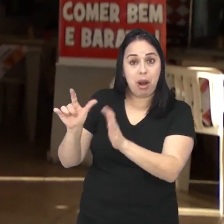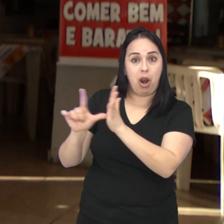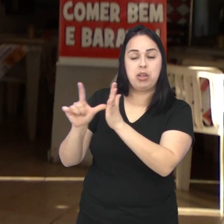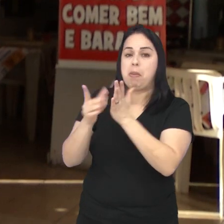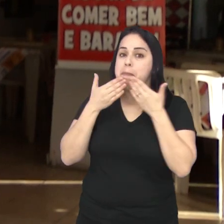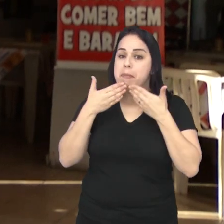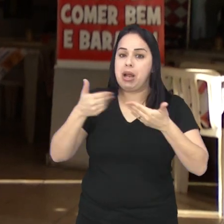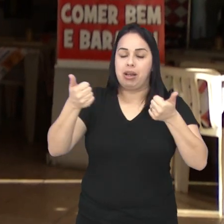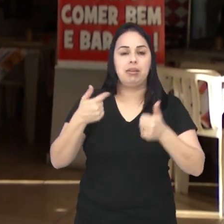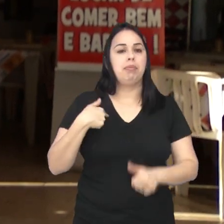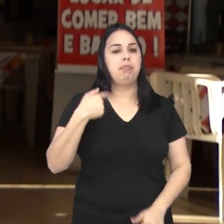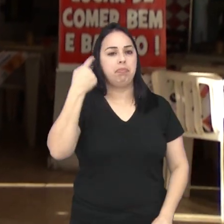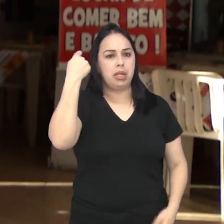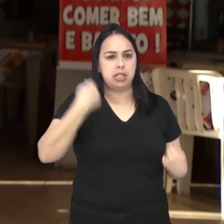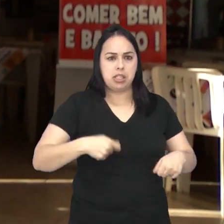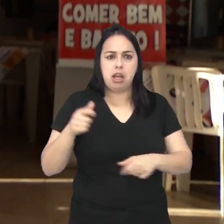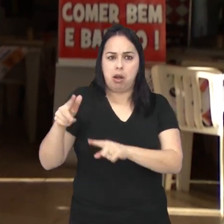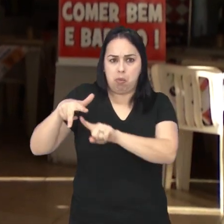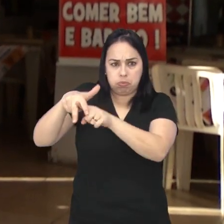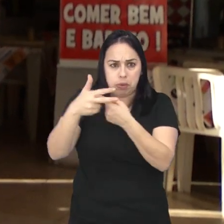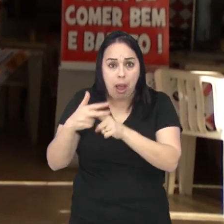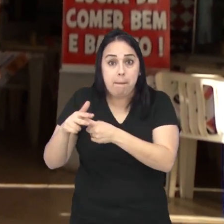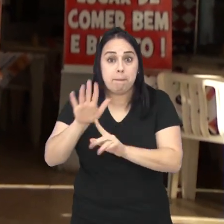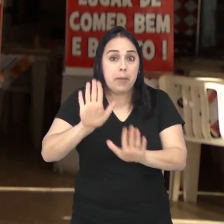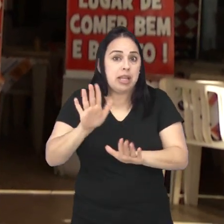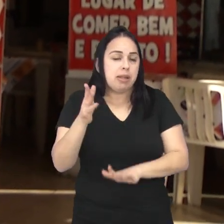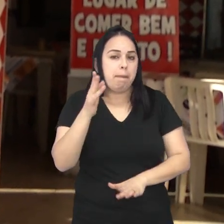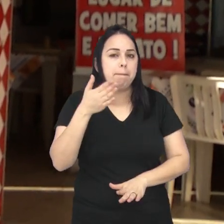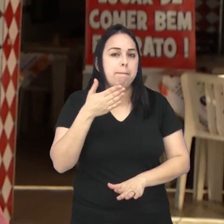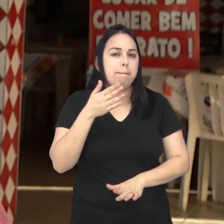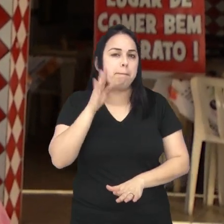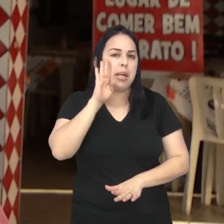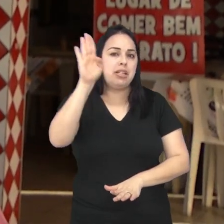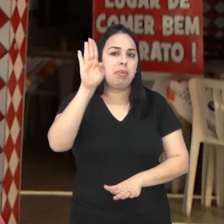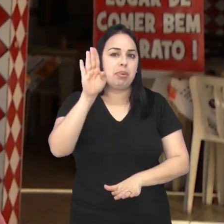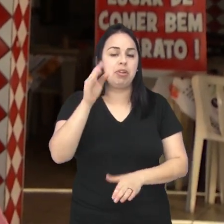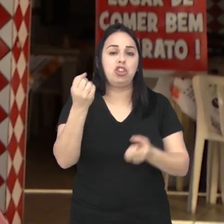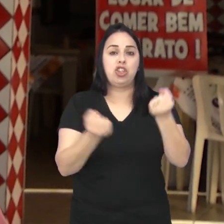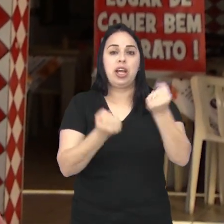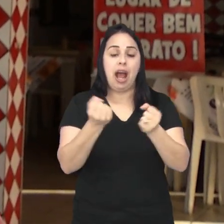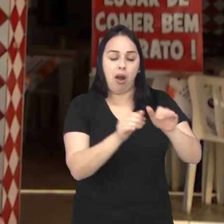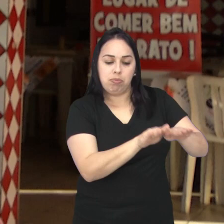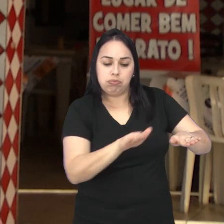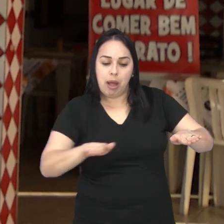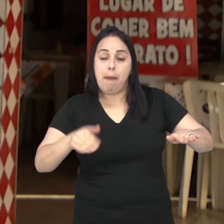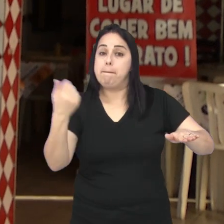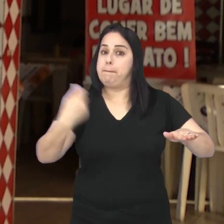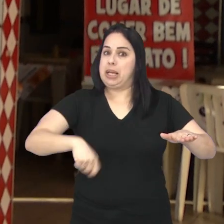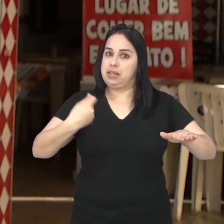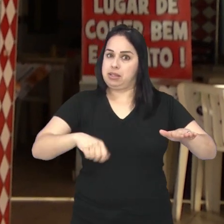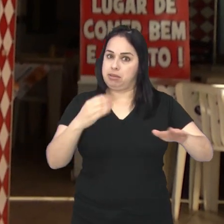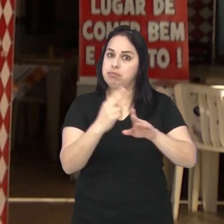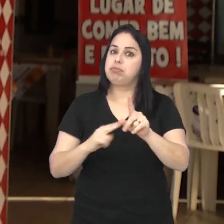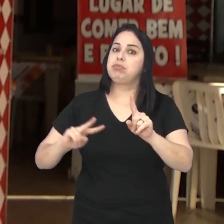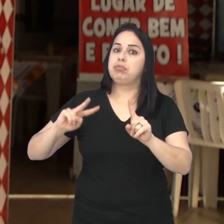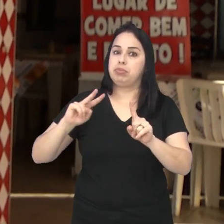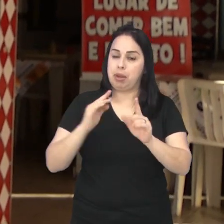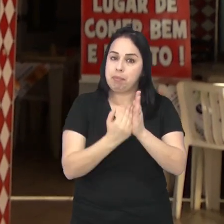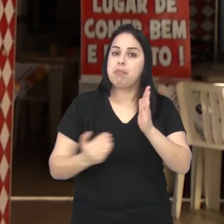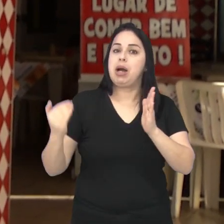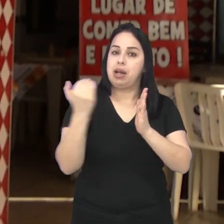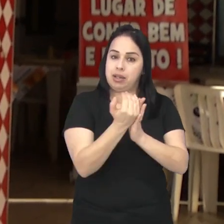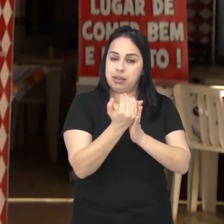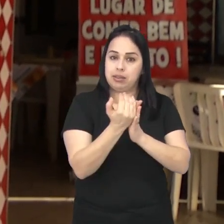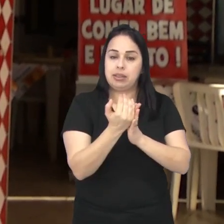um chamarisco melhor, passar por uma reforma, mas principalmente melhorar o número de vagas do estacionamento, né,